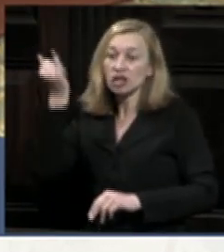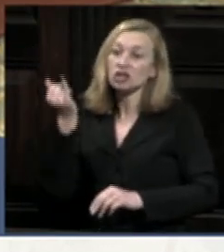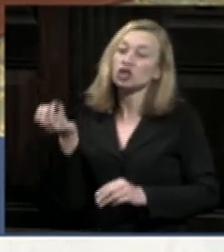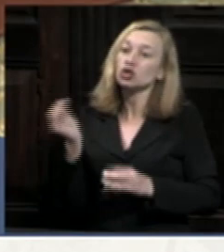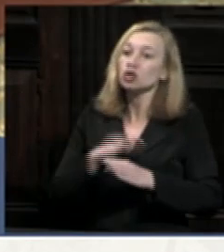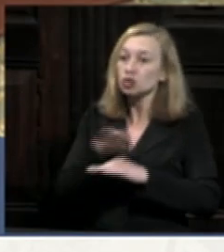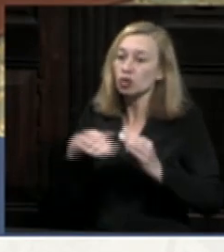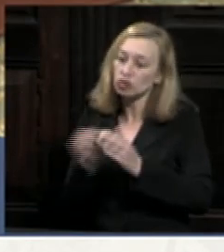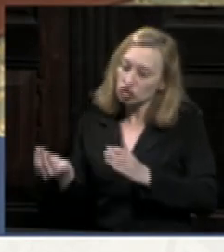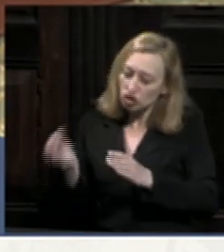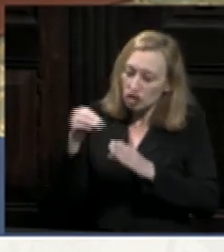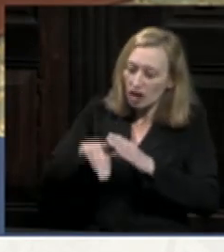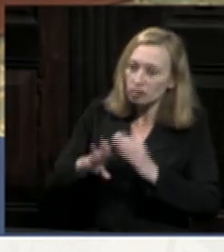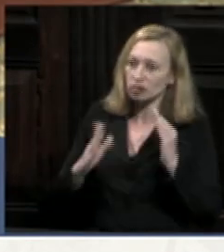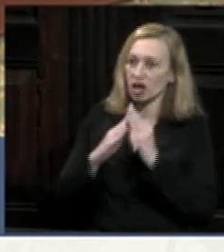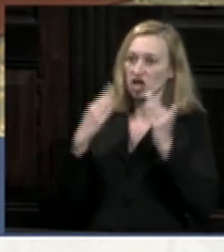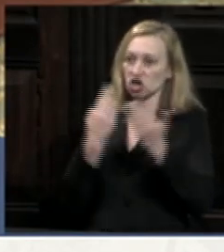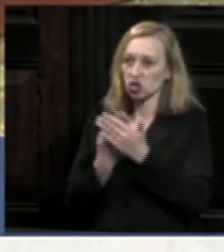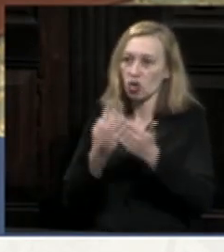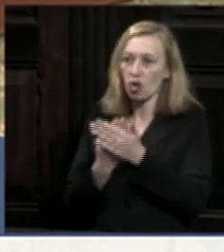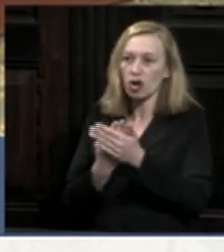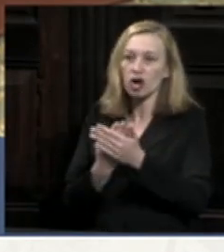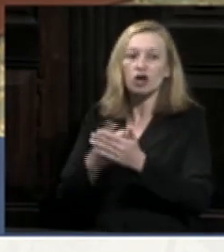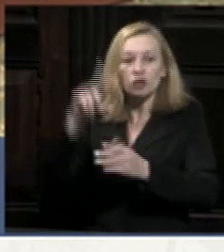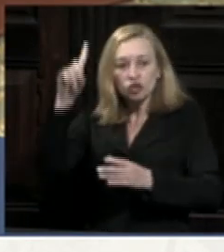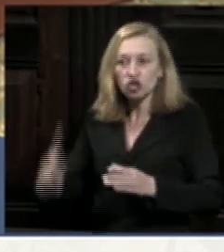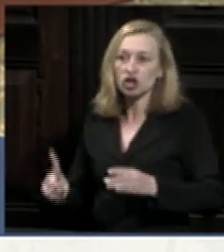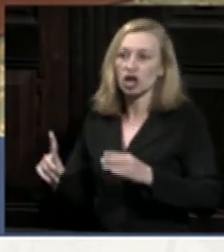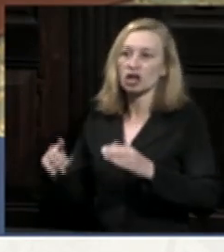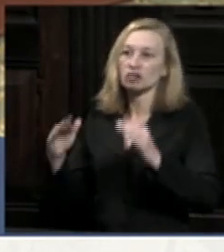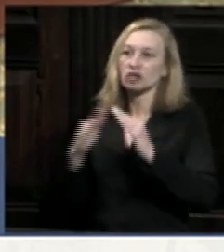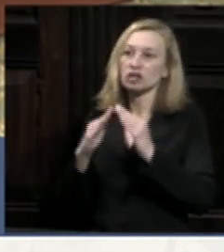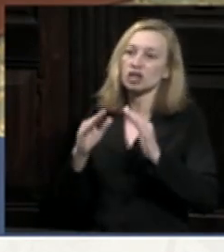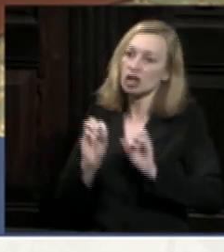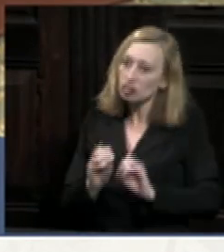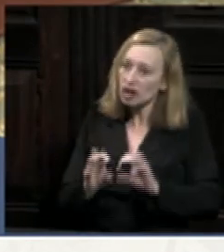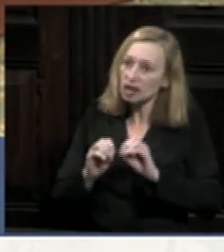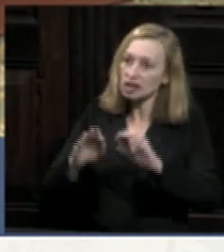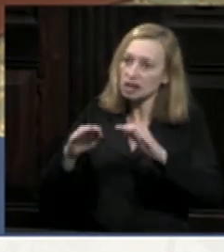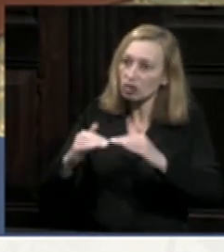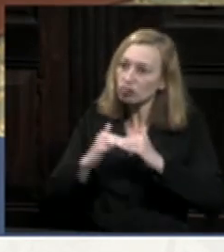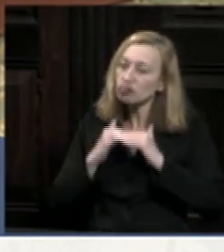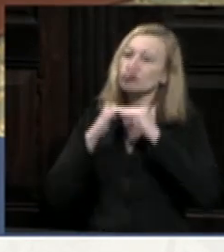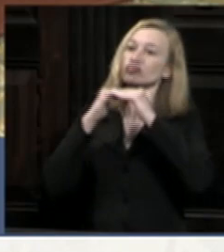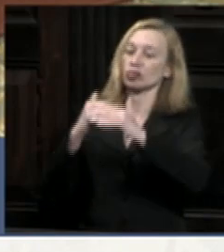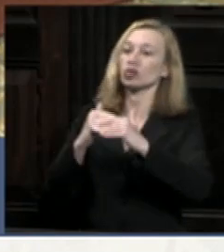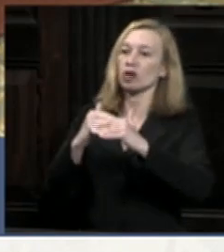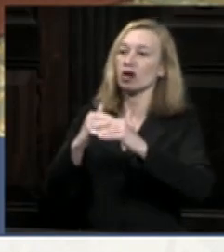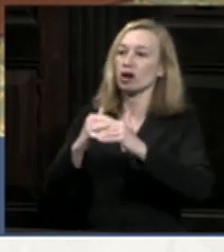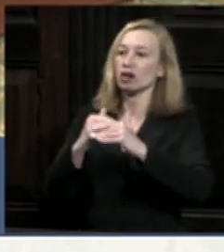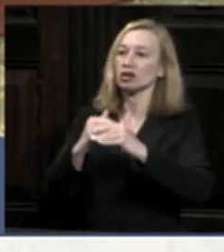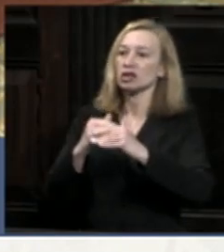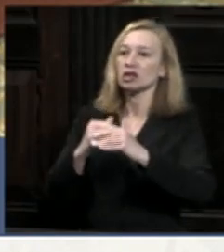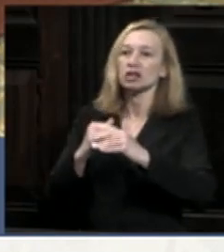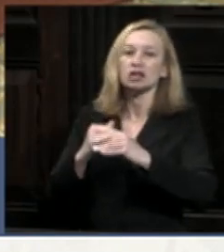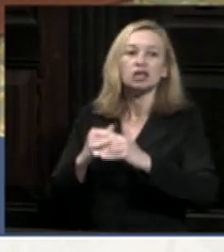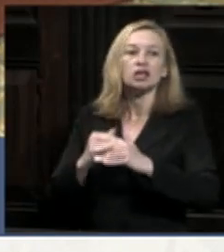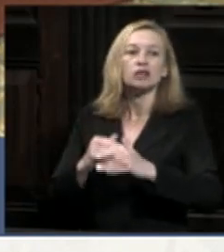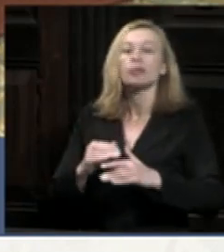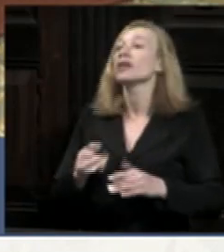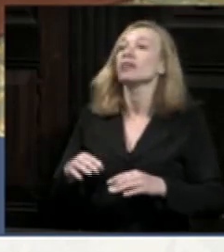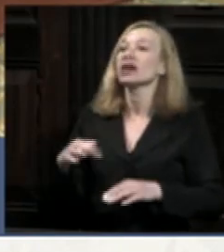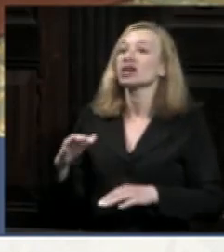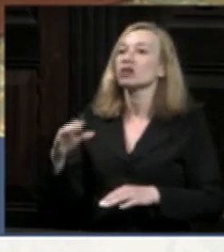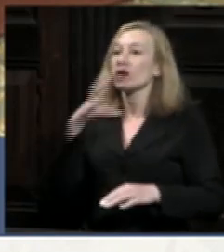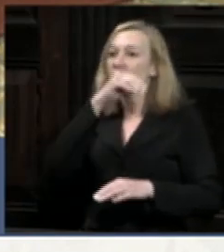à educação pública de qualidade seja de fato um direito garantido para que os nossos adolescentes têm uma expectativa de futuro